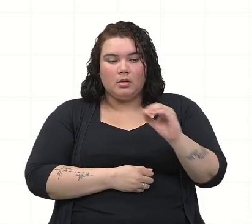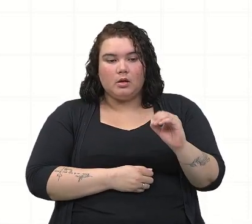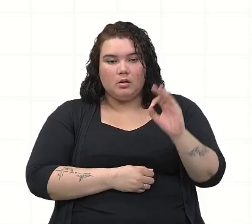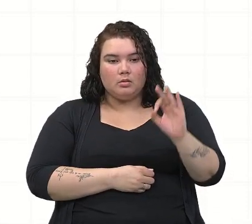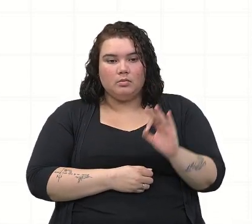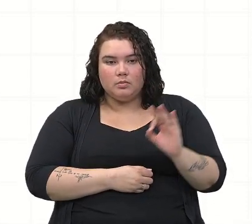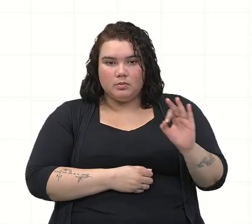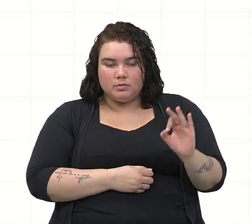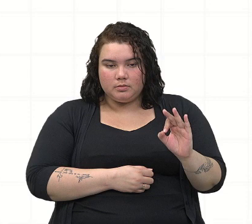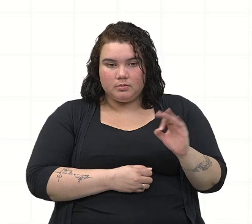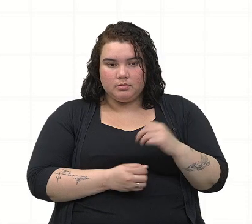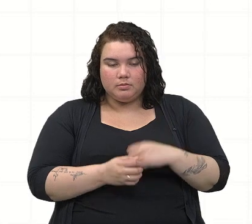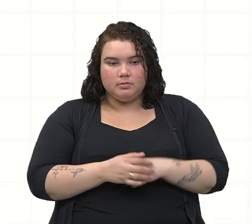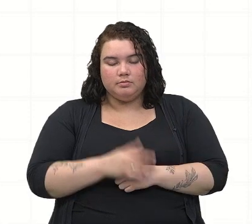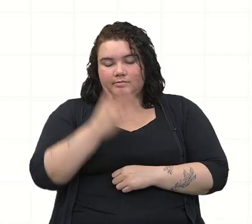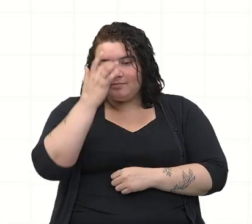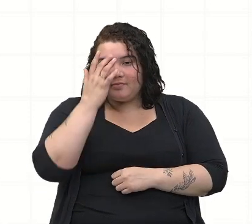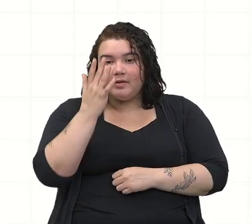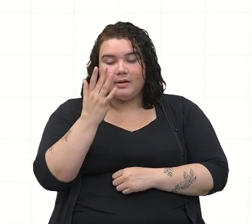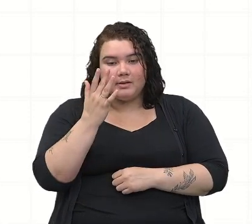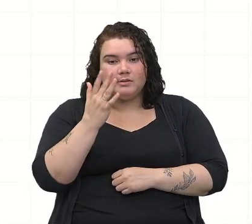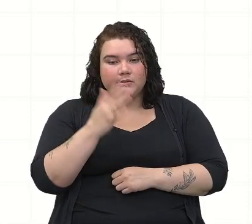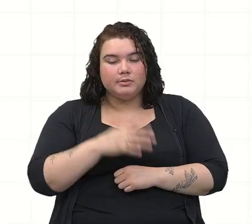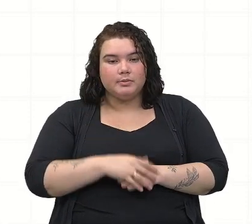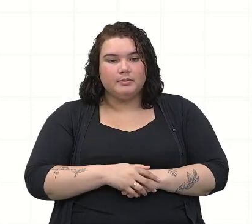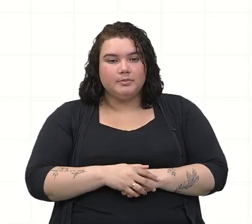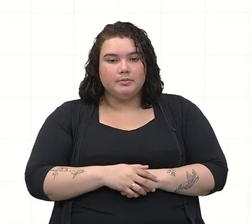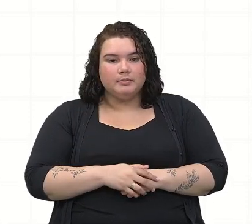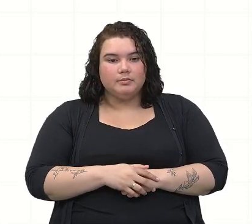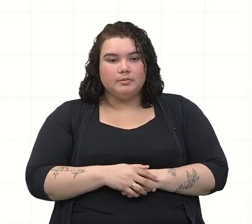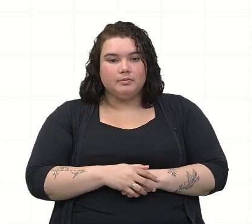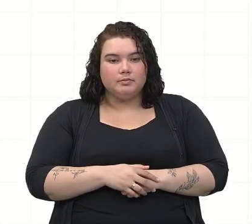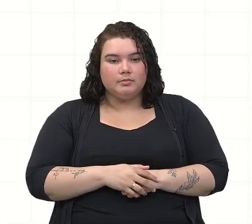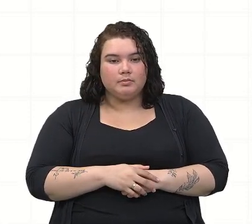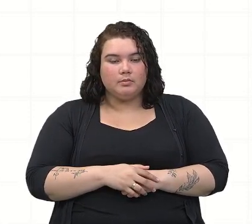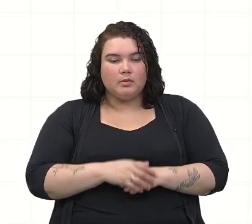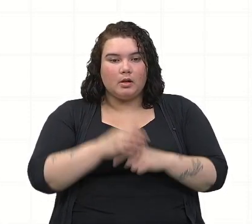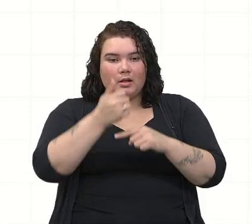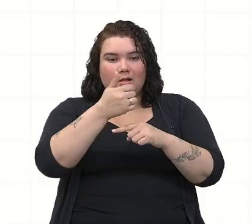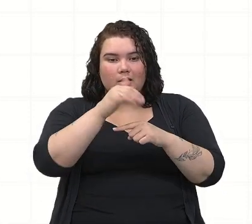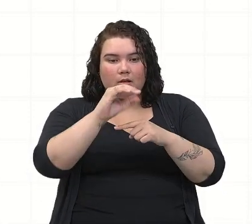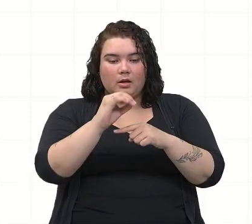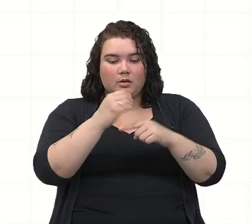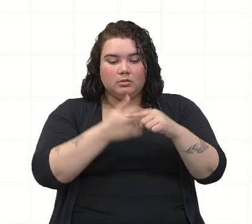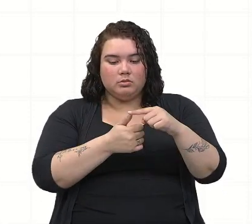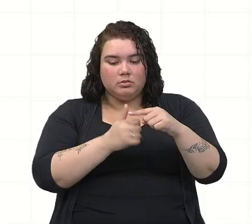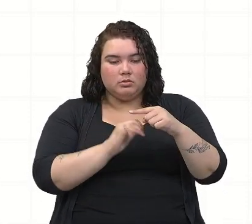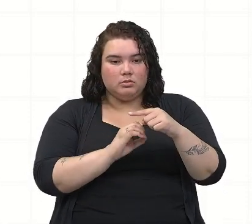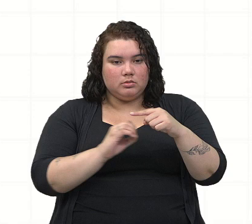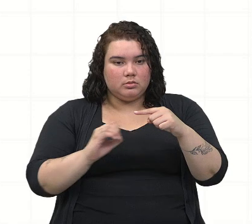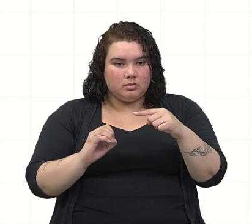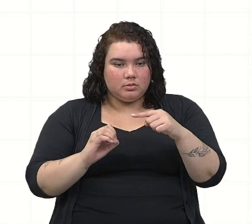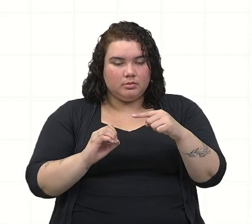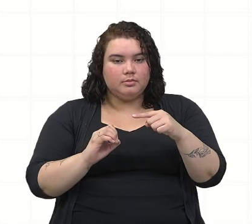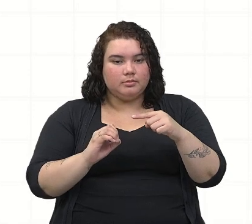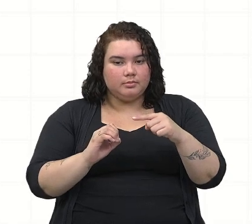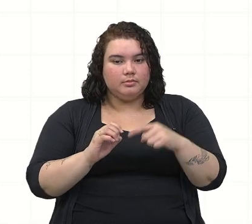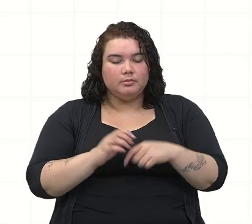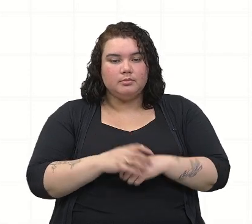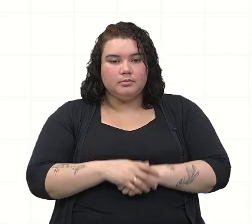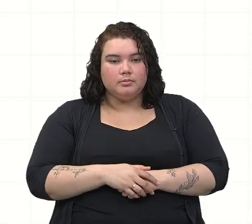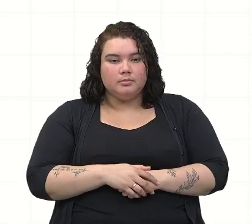10%. Fácil, né? Agora, ó. Isso que é importante praticar. 10